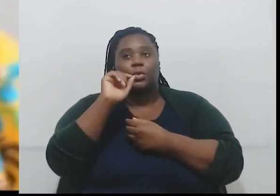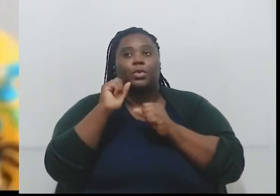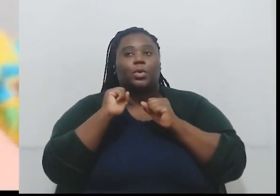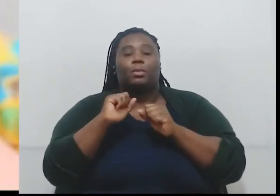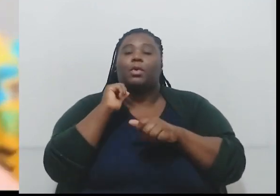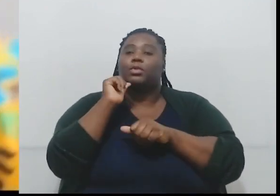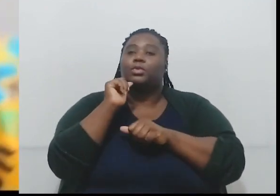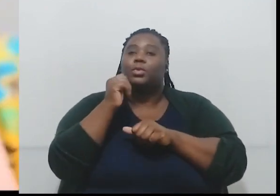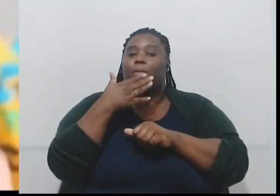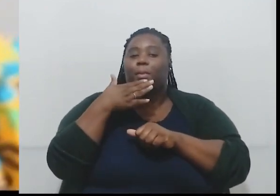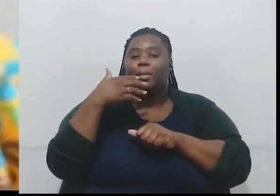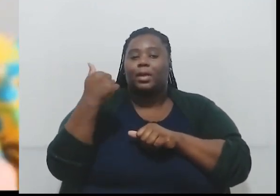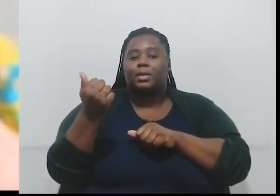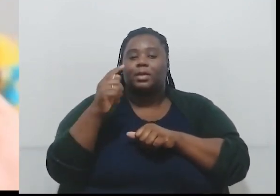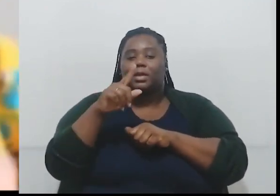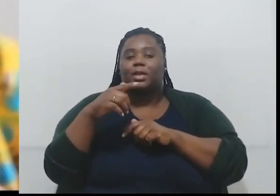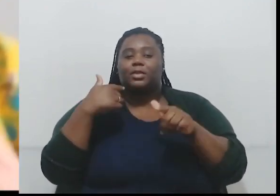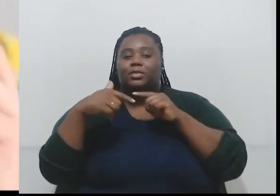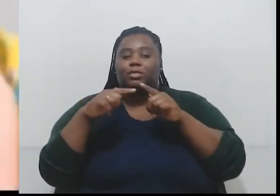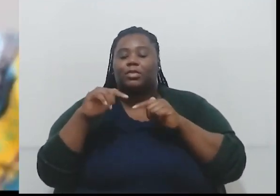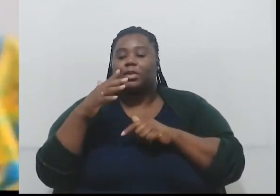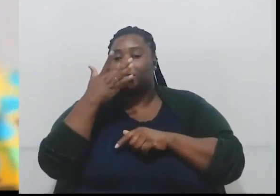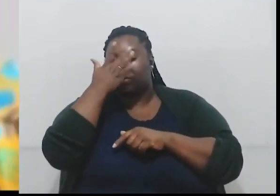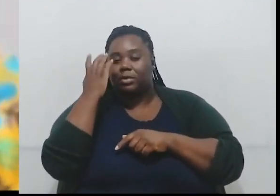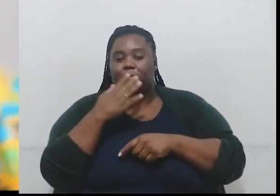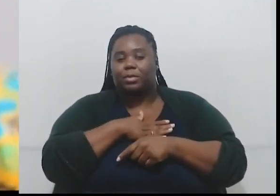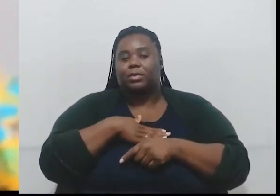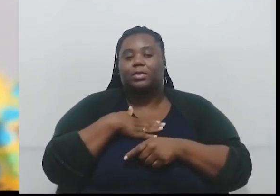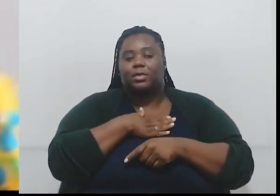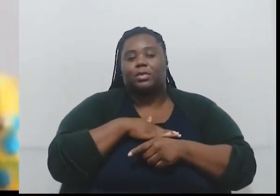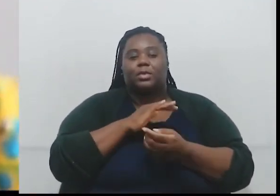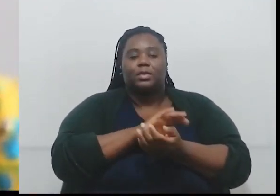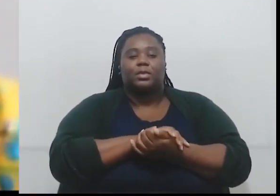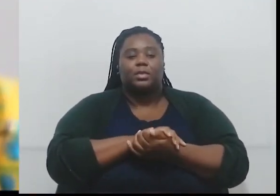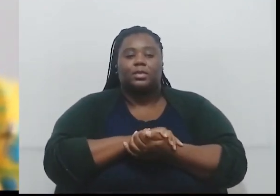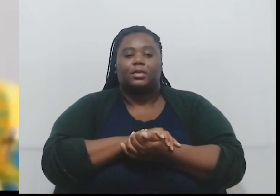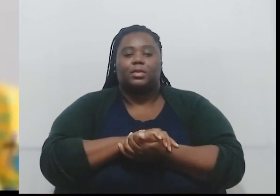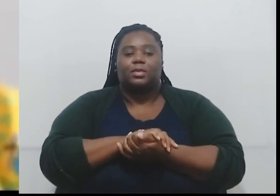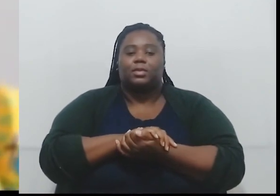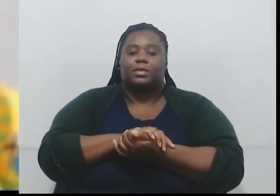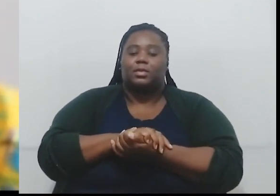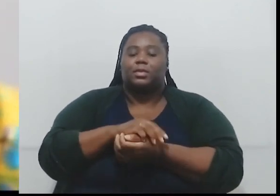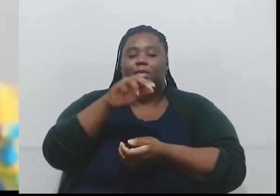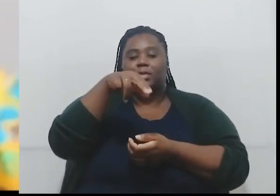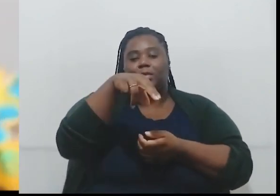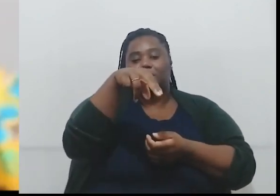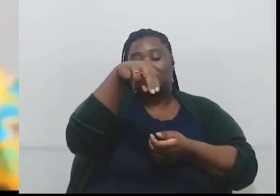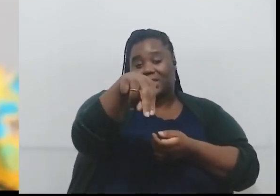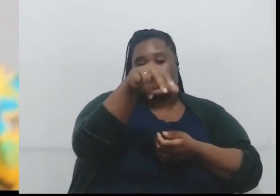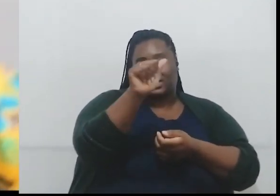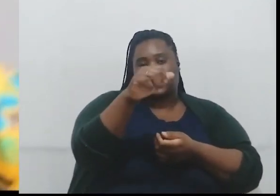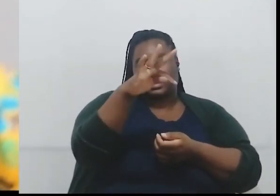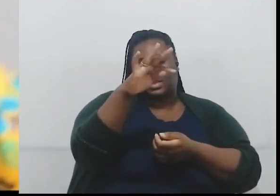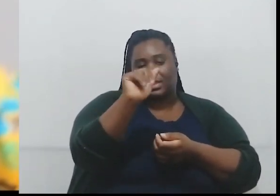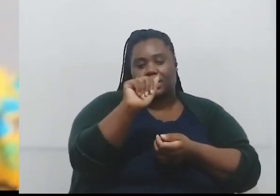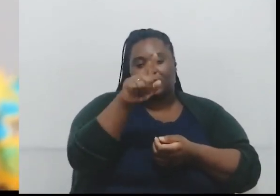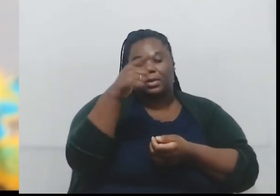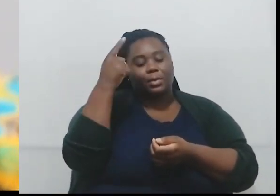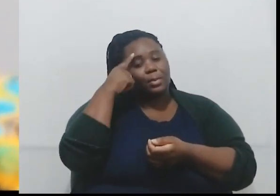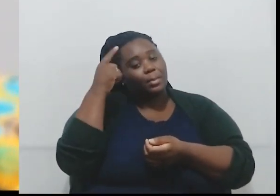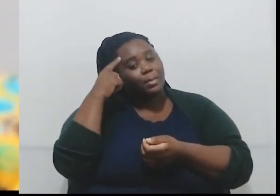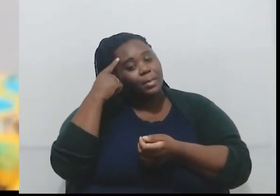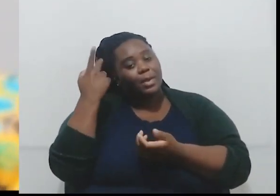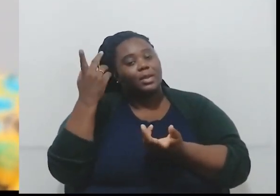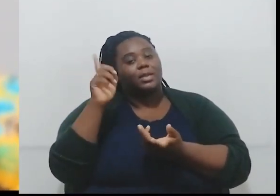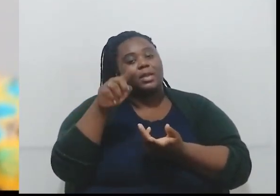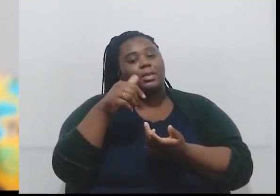Acho que eu só trabalho com quem eu gosto. E assim, o Nata é um grupo pensado por uma ensinadora,